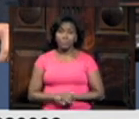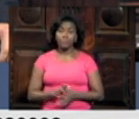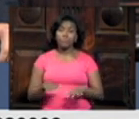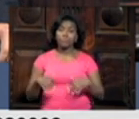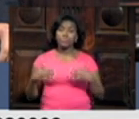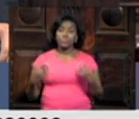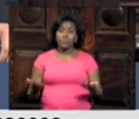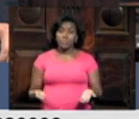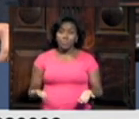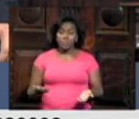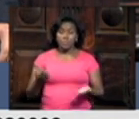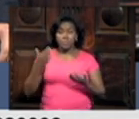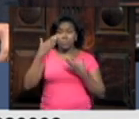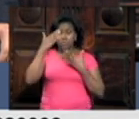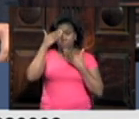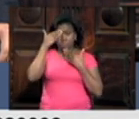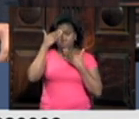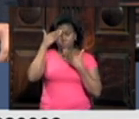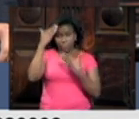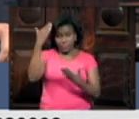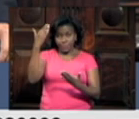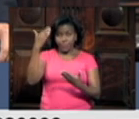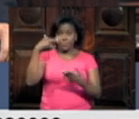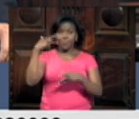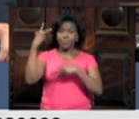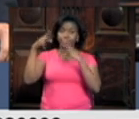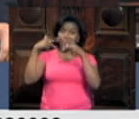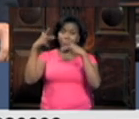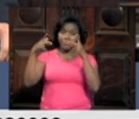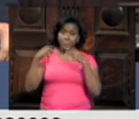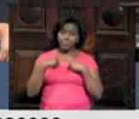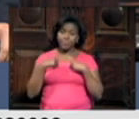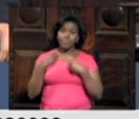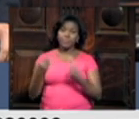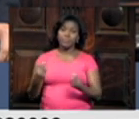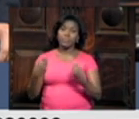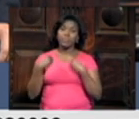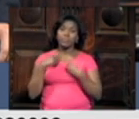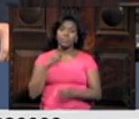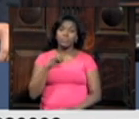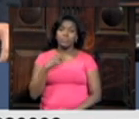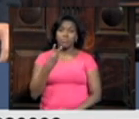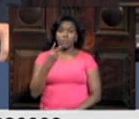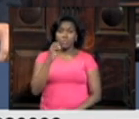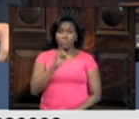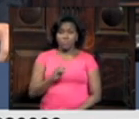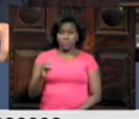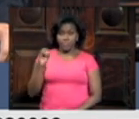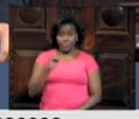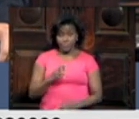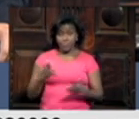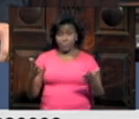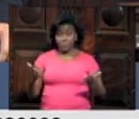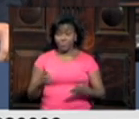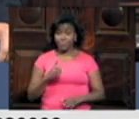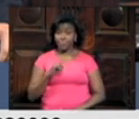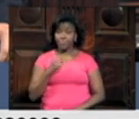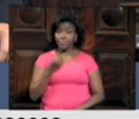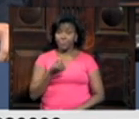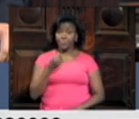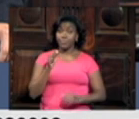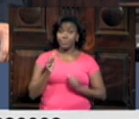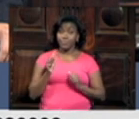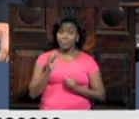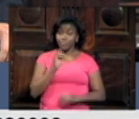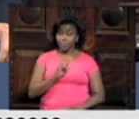Então, venho agradecer o presente recebido no dia 2 de outubro. Hoje, dia 6 de outubro